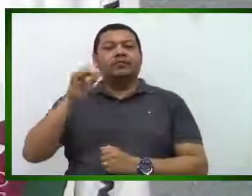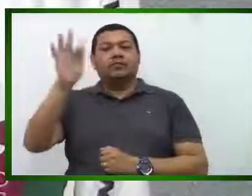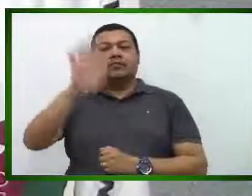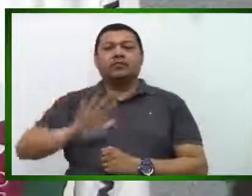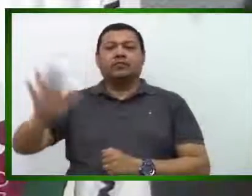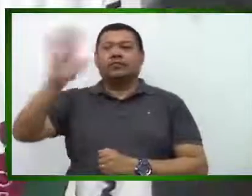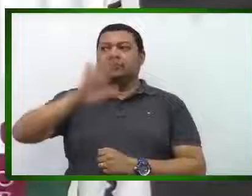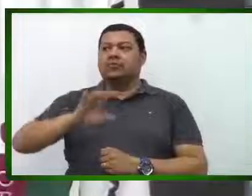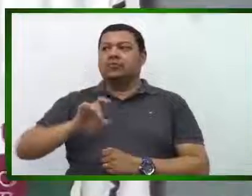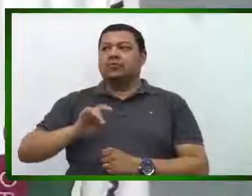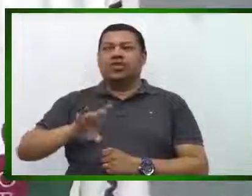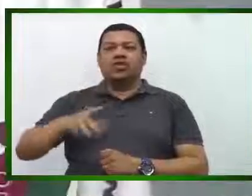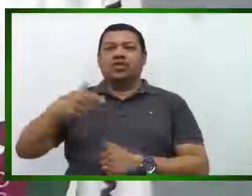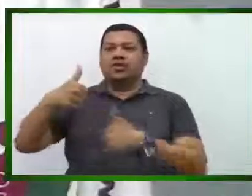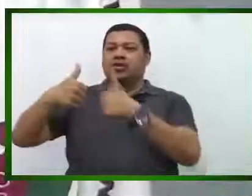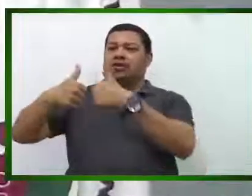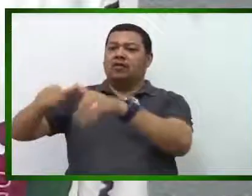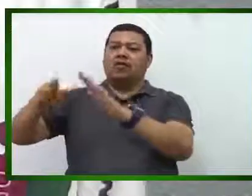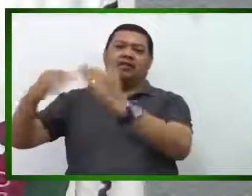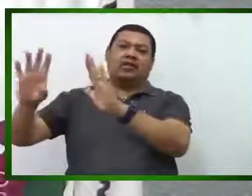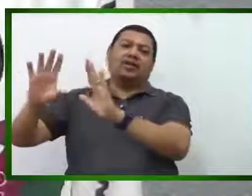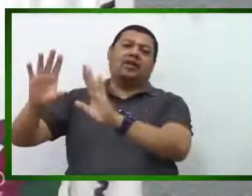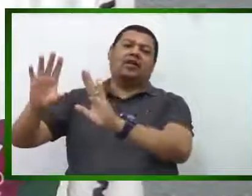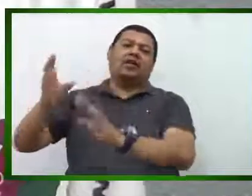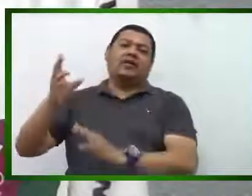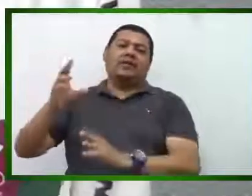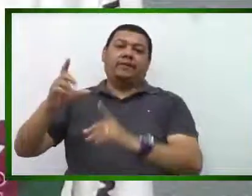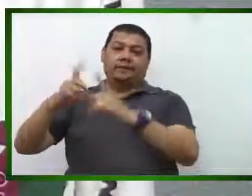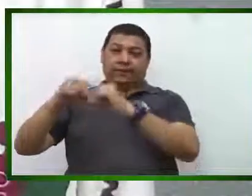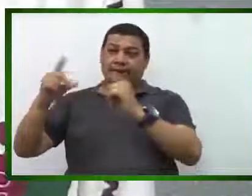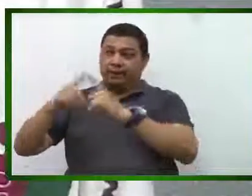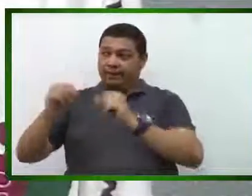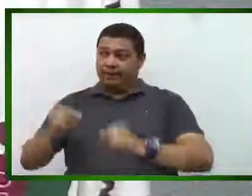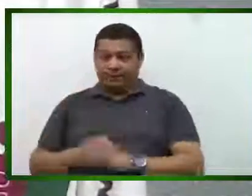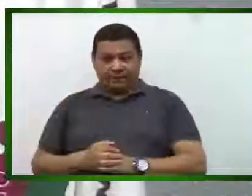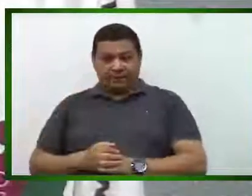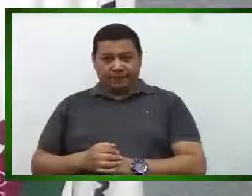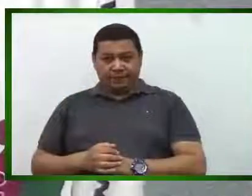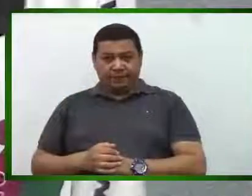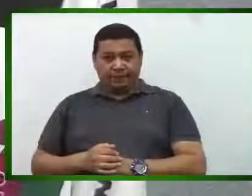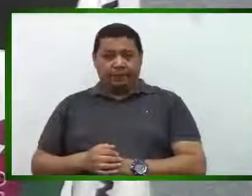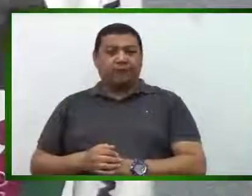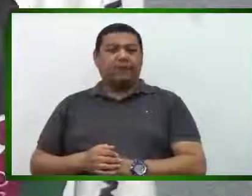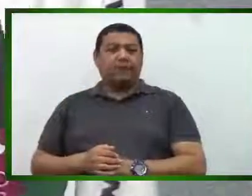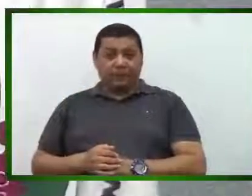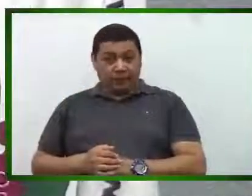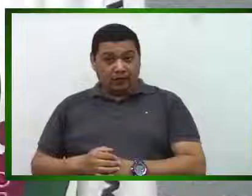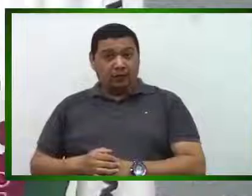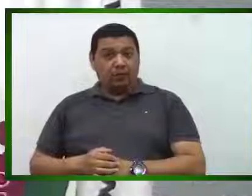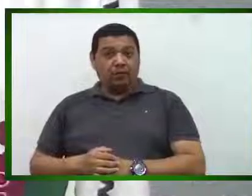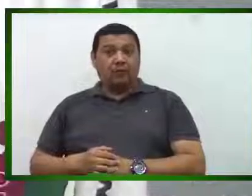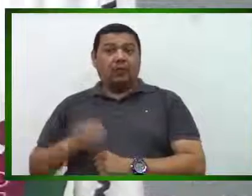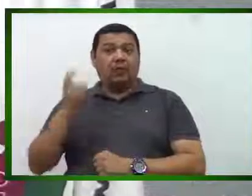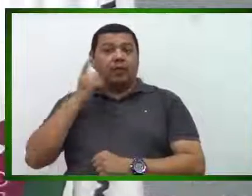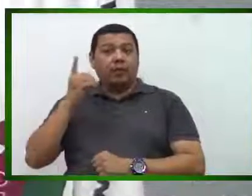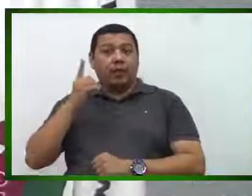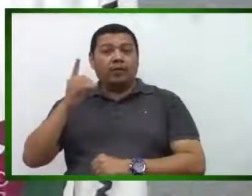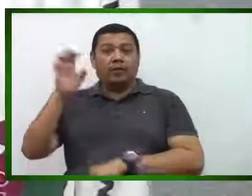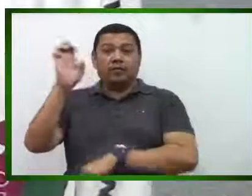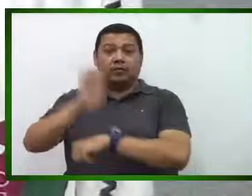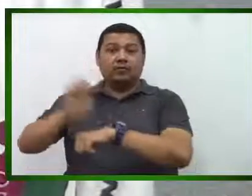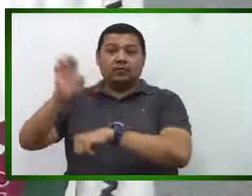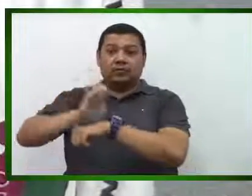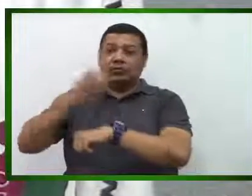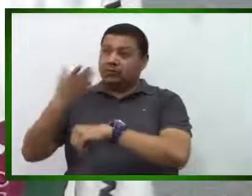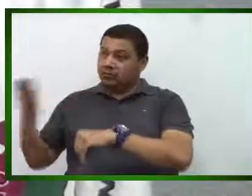é apenas que manda, fica em Brasília. O estadual fica até que anda muito o estado de Rondônia. Mas hoje